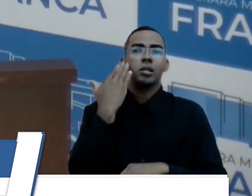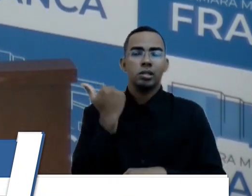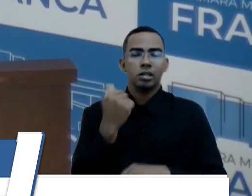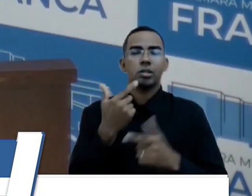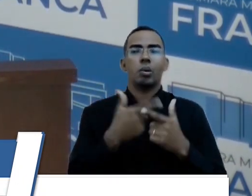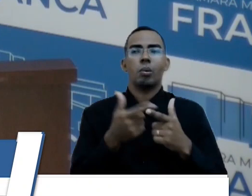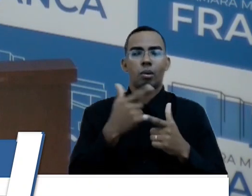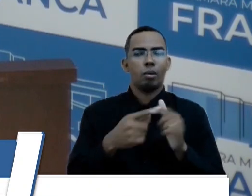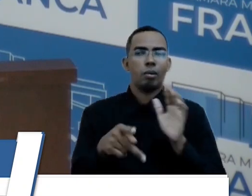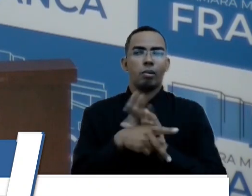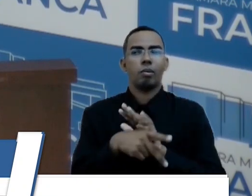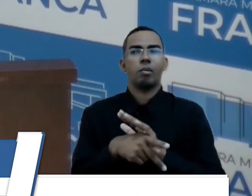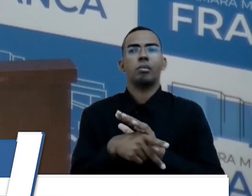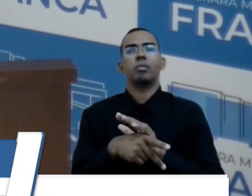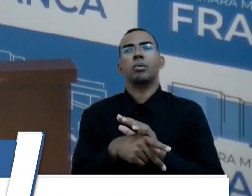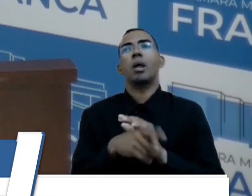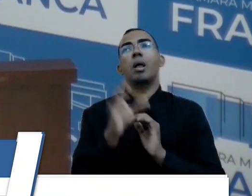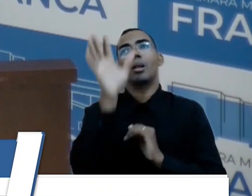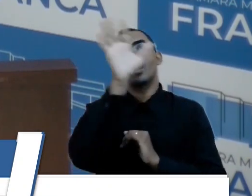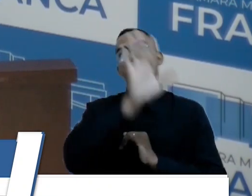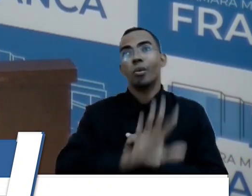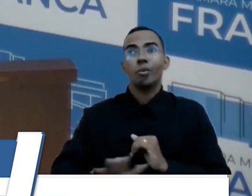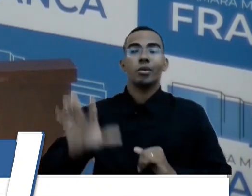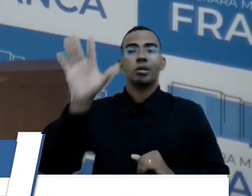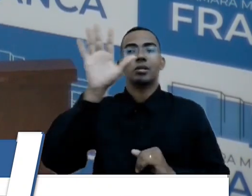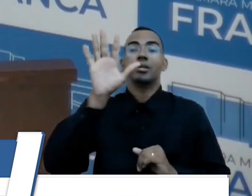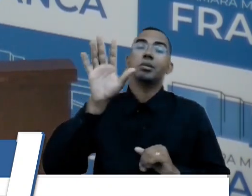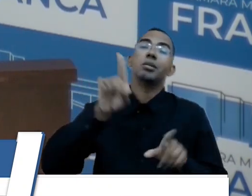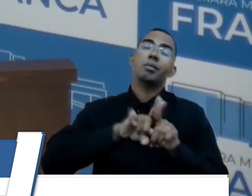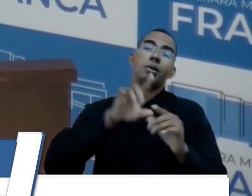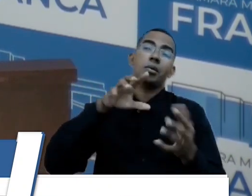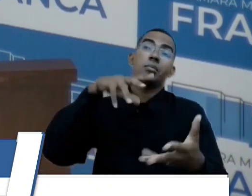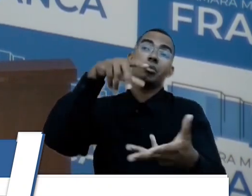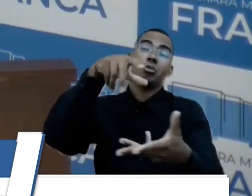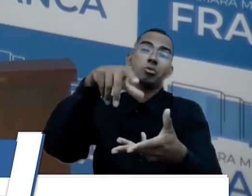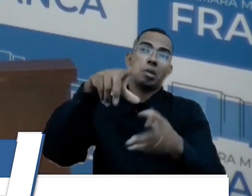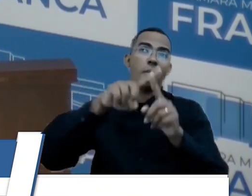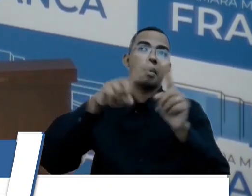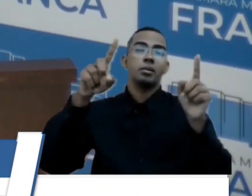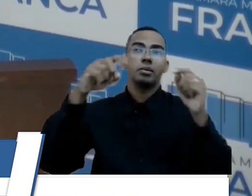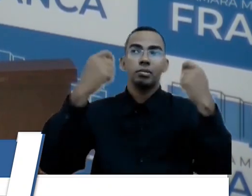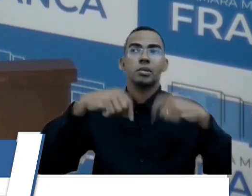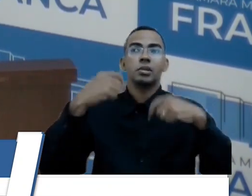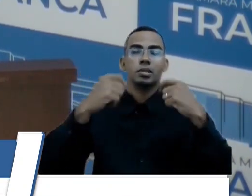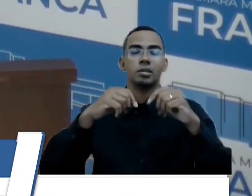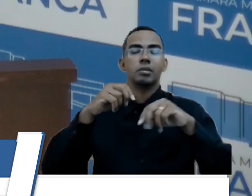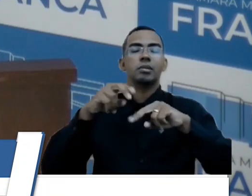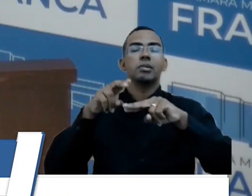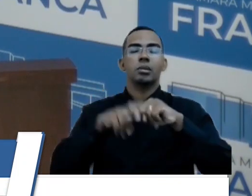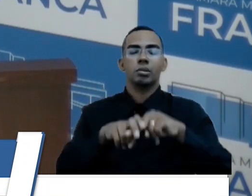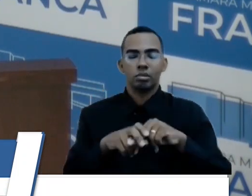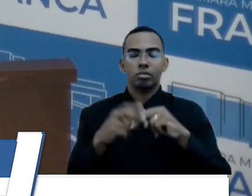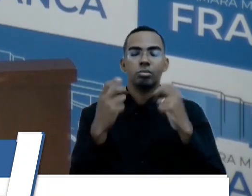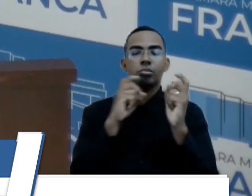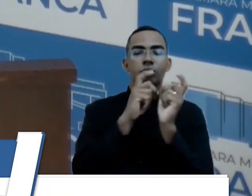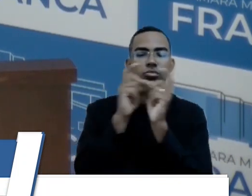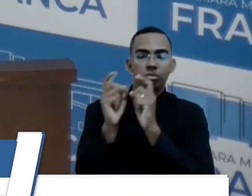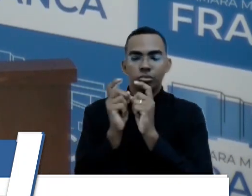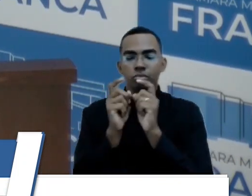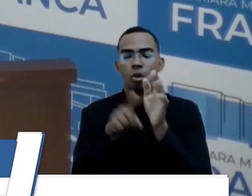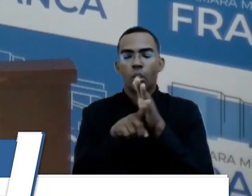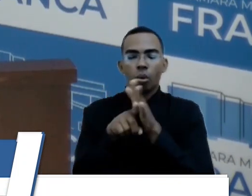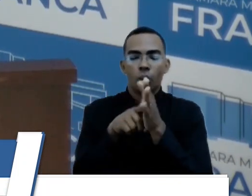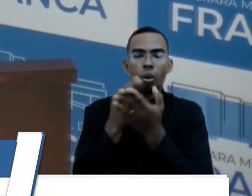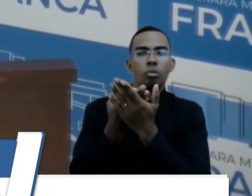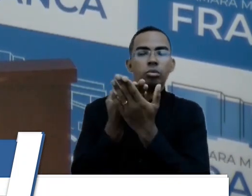que é um problema Brasil, um problema mundo até, mas precisa sentar, debruçar em cima disso, buscar soluções, e